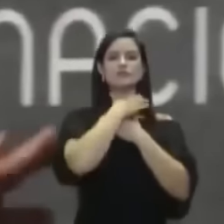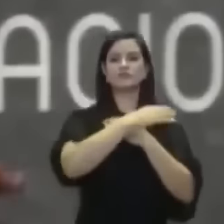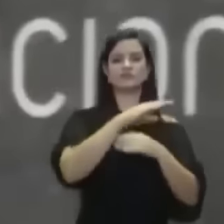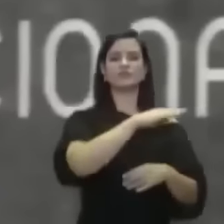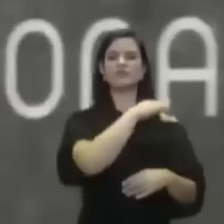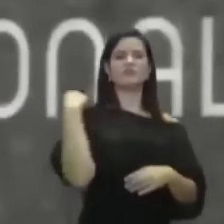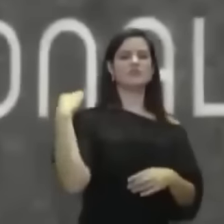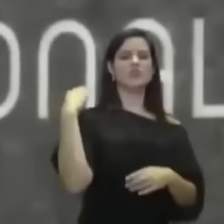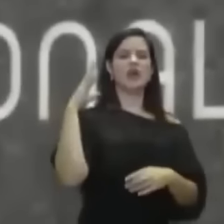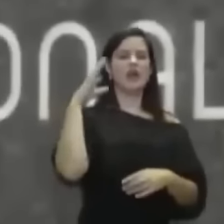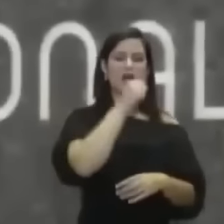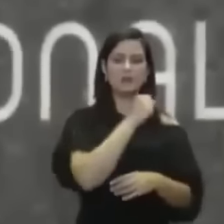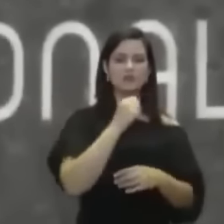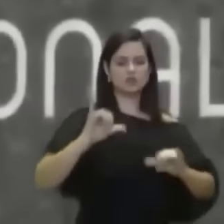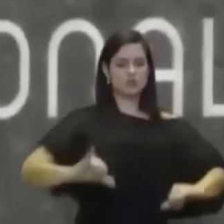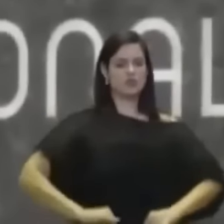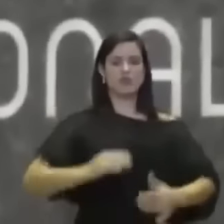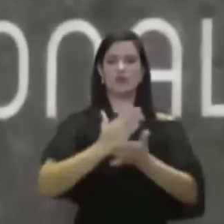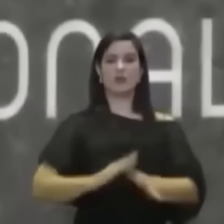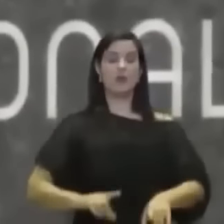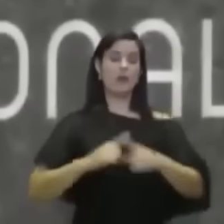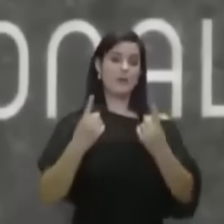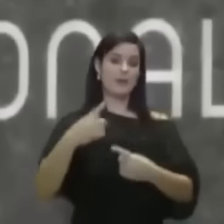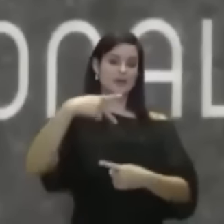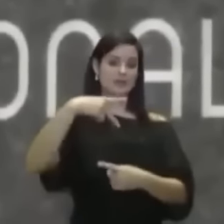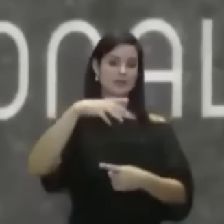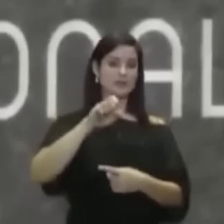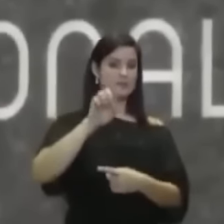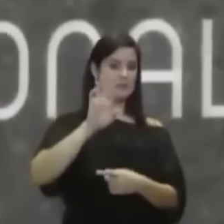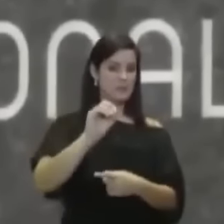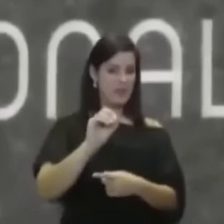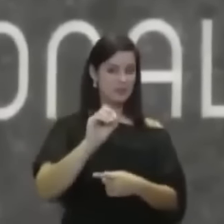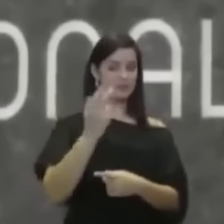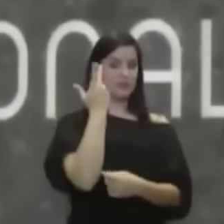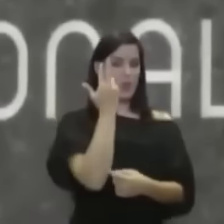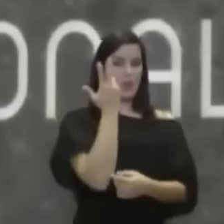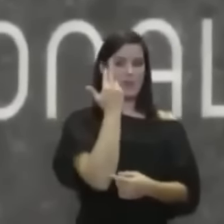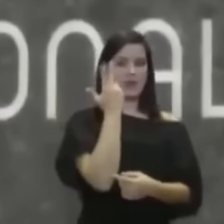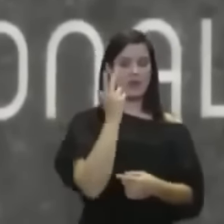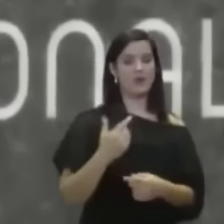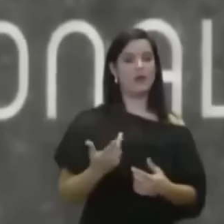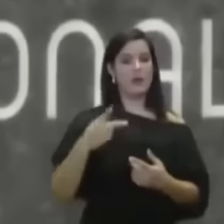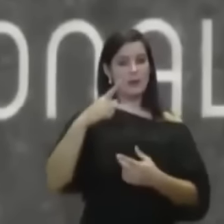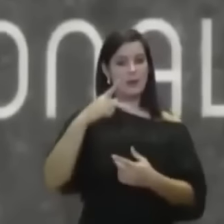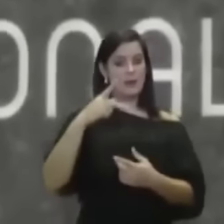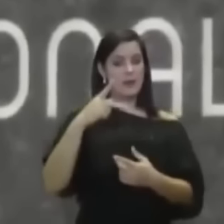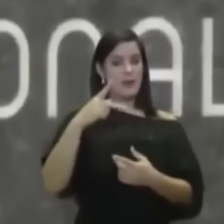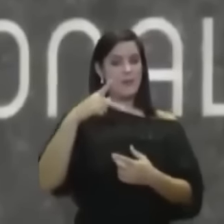cabeça, não tem mais sofrimento. Mas Pedro era um cidadão comum, e a pena capital no Império Romano para um cidadão comum